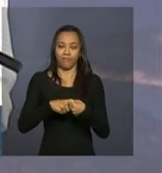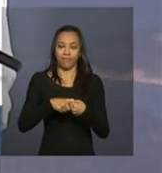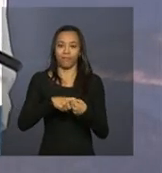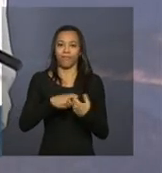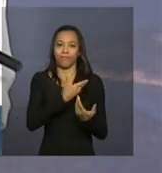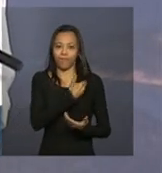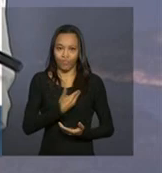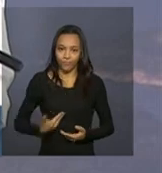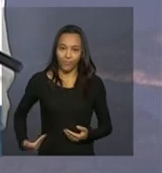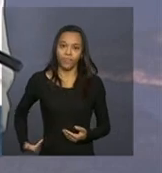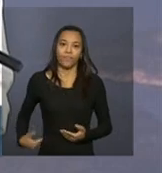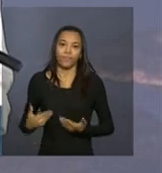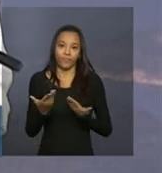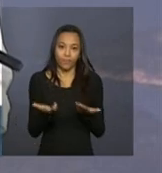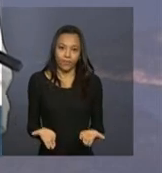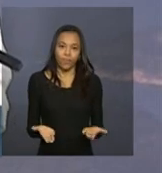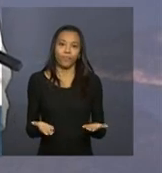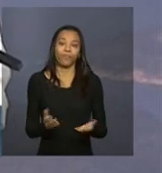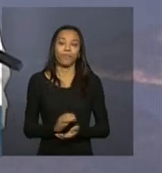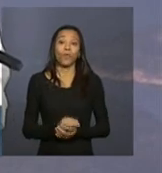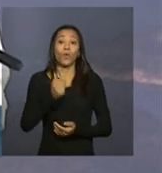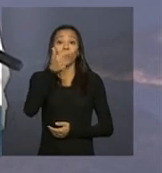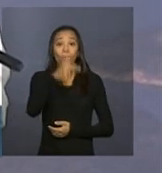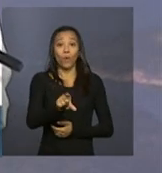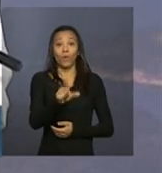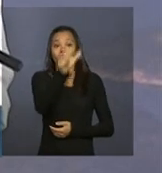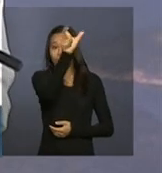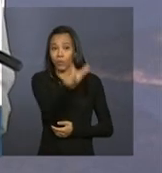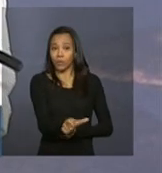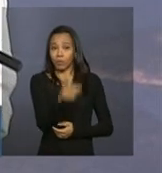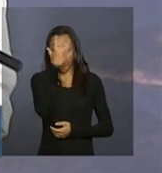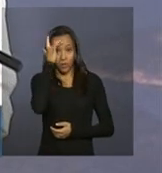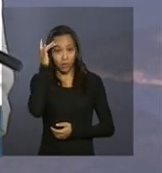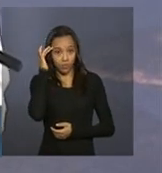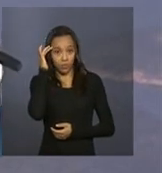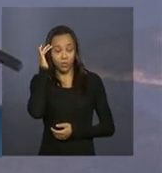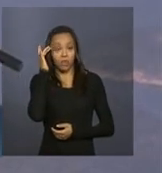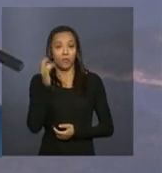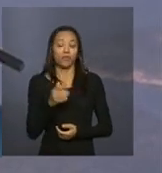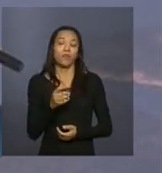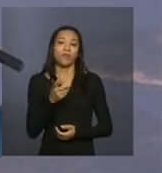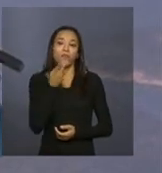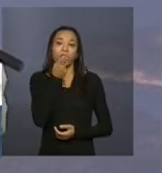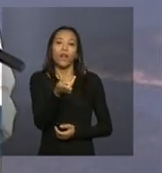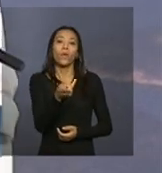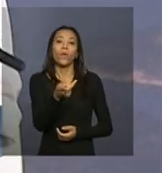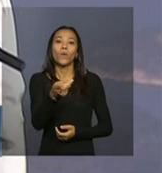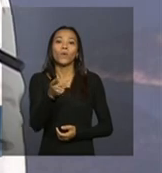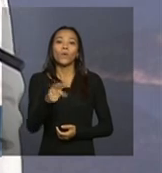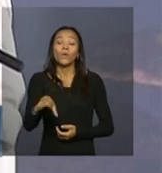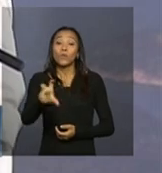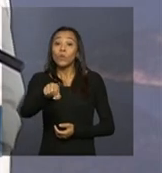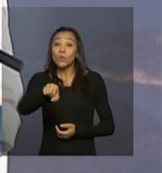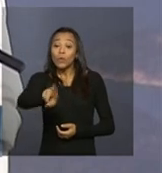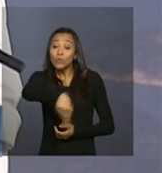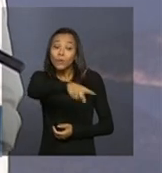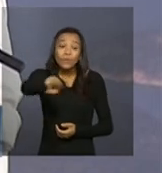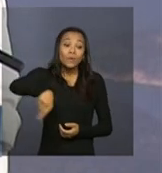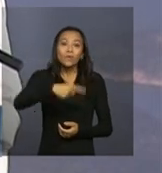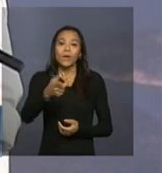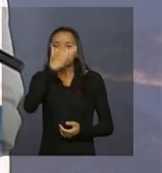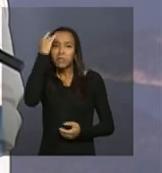tem o outro grande carioca, quero ir para isso, é dizer o seguinte: os cães ladram e a caravana